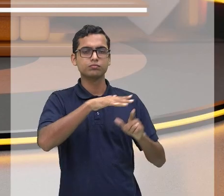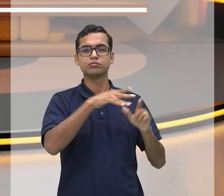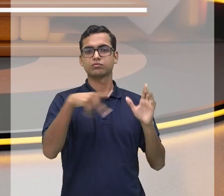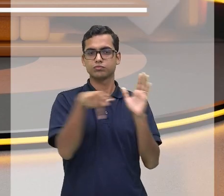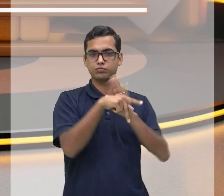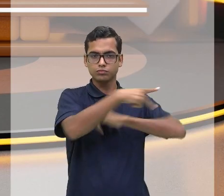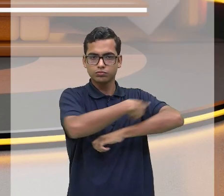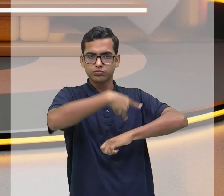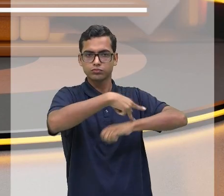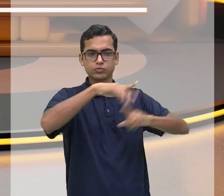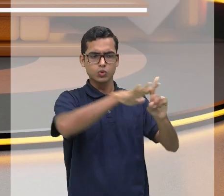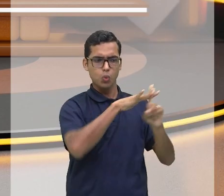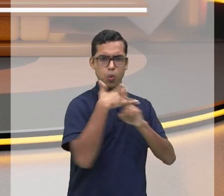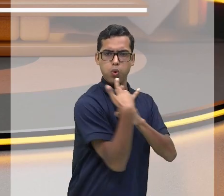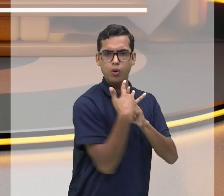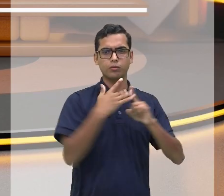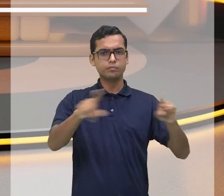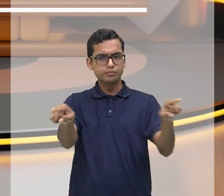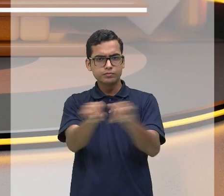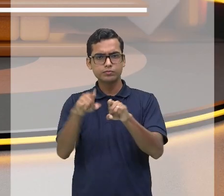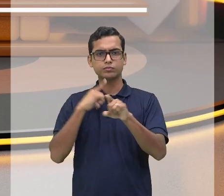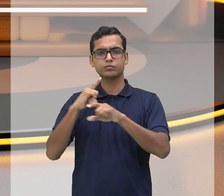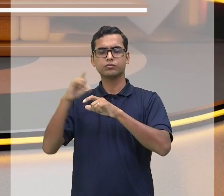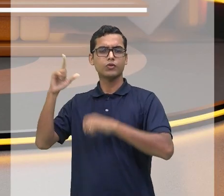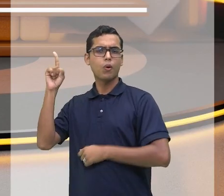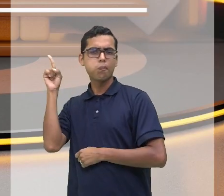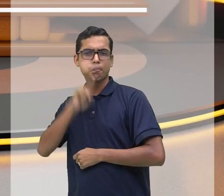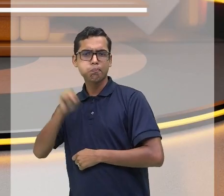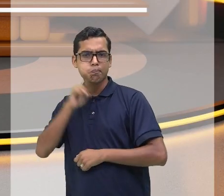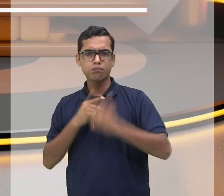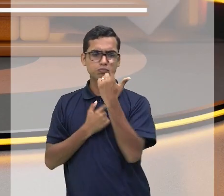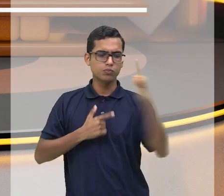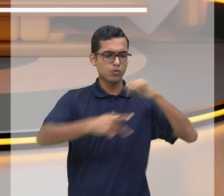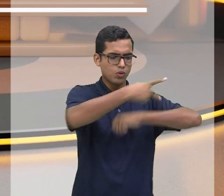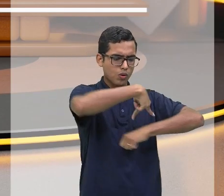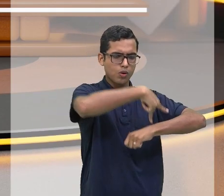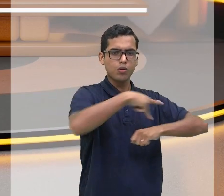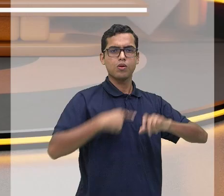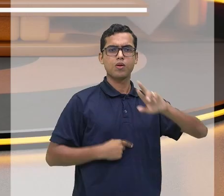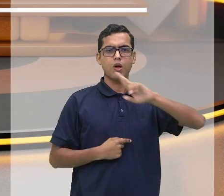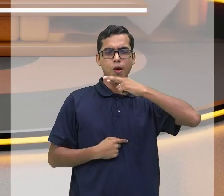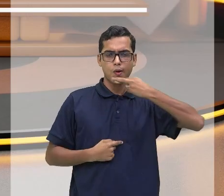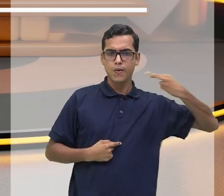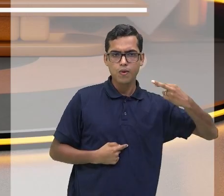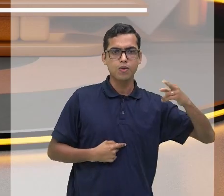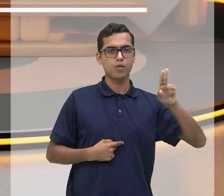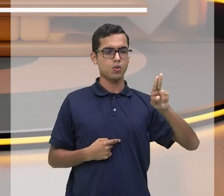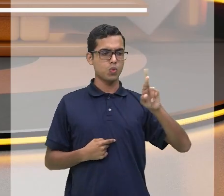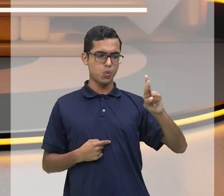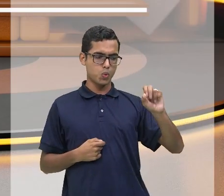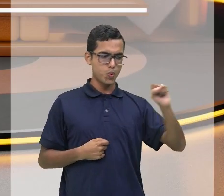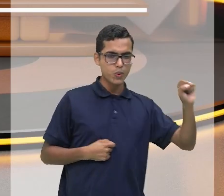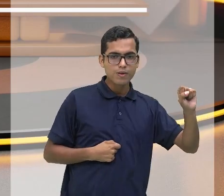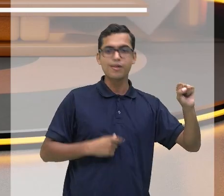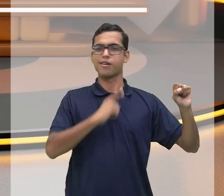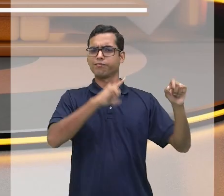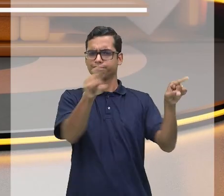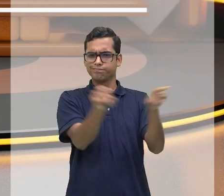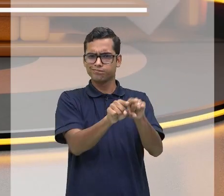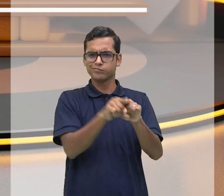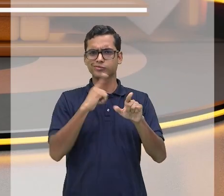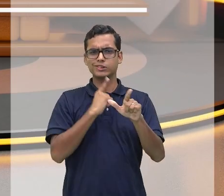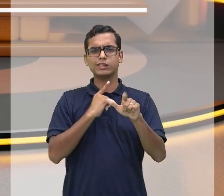um lado, tínhamos os Estados Unidos, de outro, a União Soviética, que acabou formando ali a Guerra